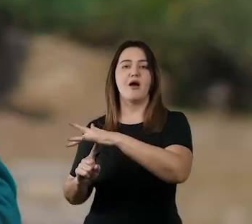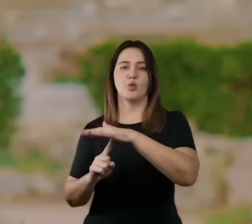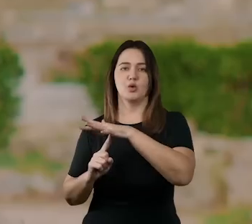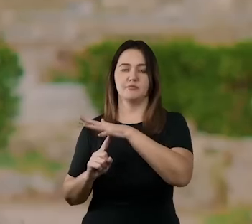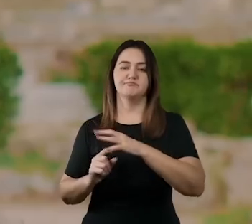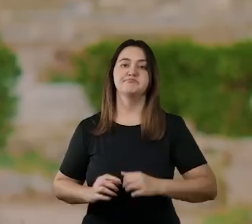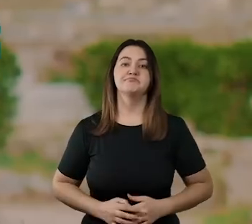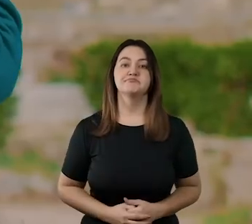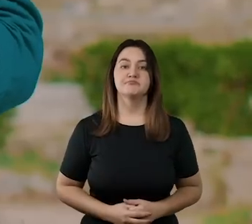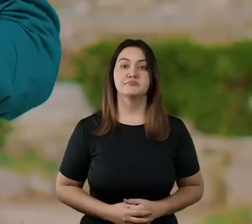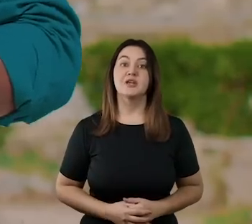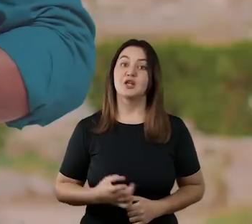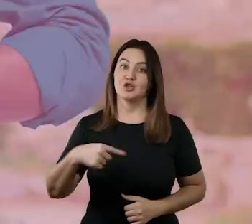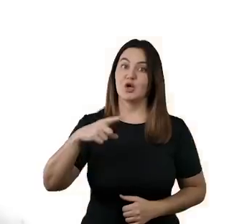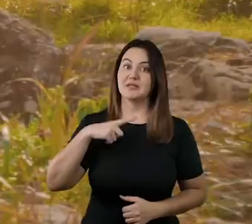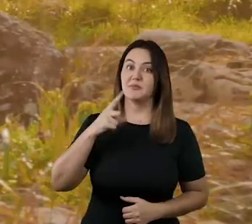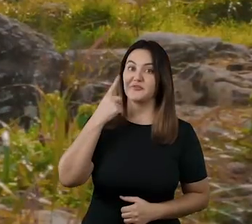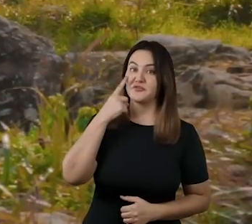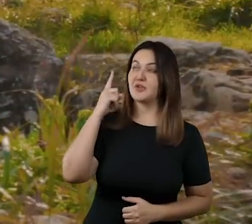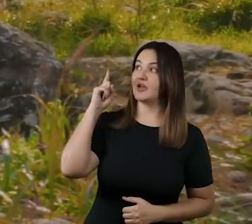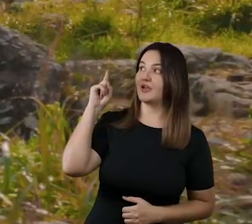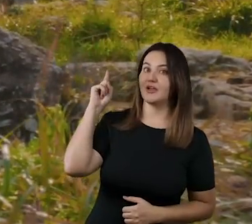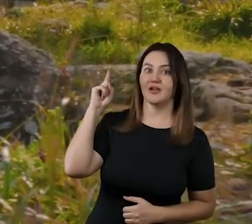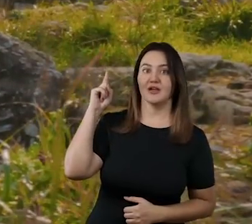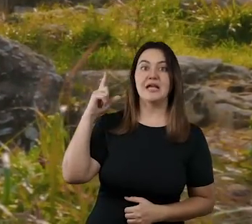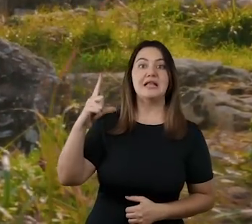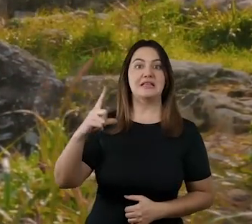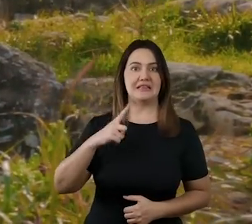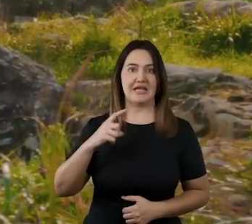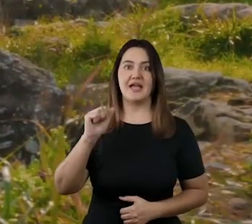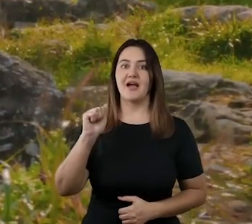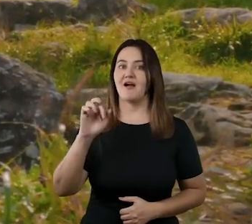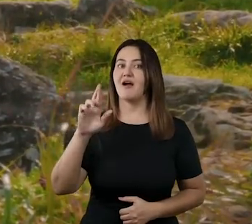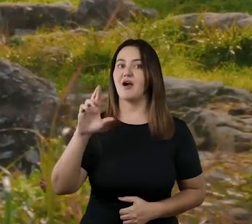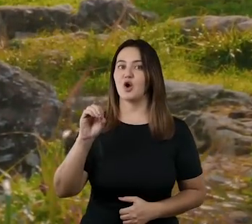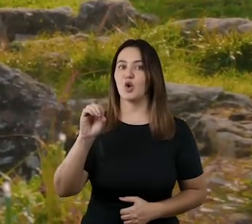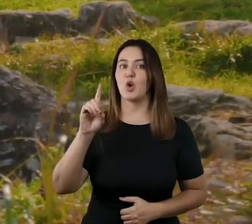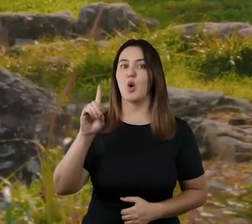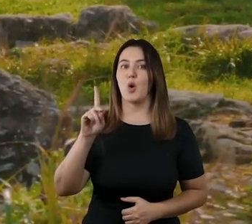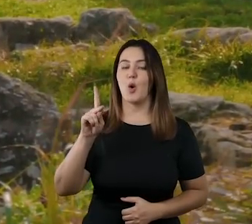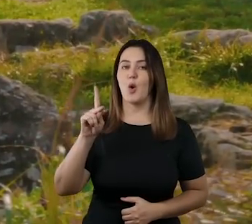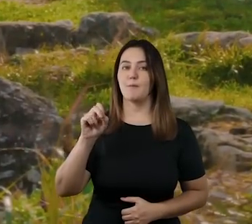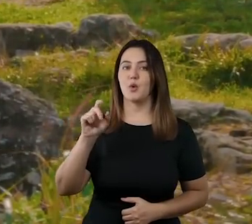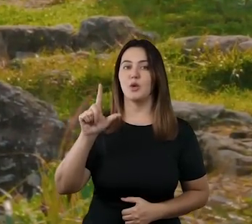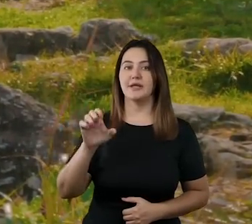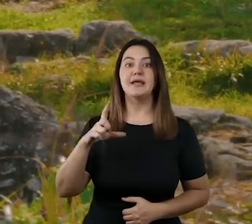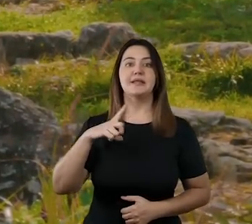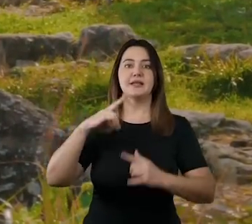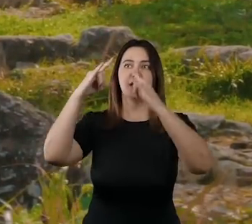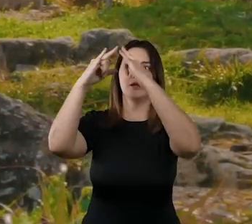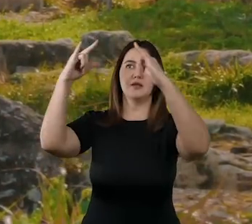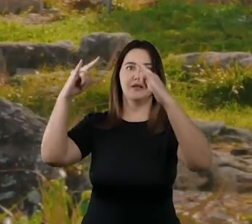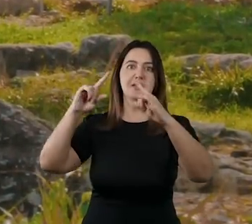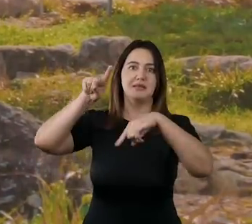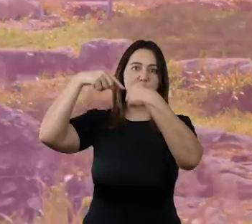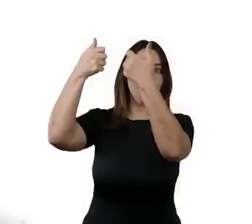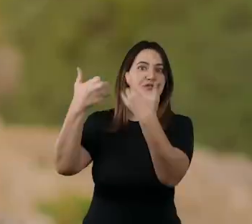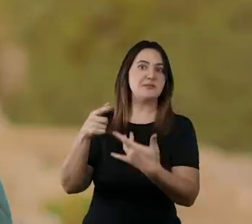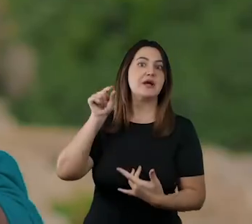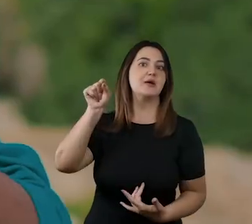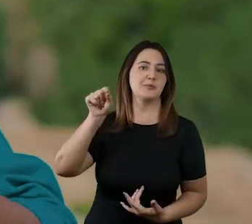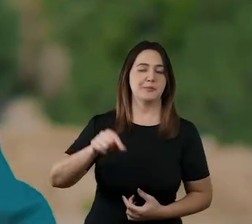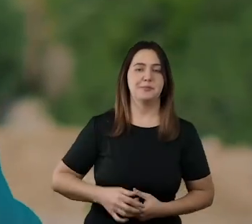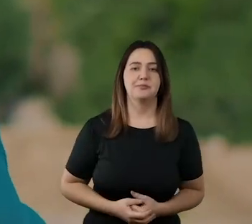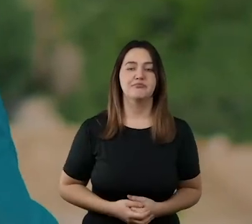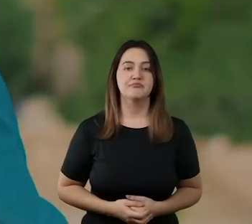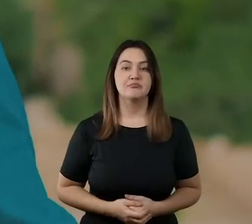aqui. Logo acima de onde eu estou, você tem a Acrópole, onde está o Paternon, que também será tema de um dos nossos programas.